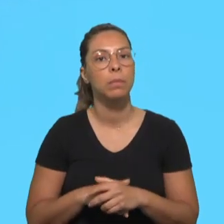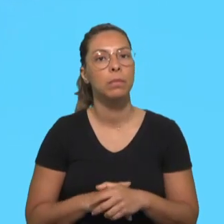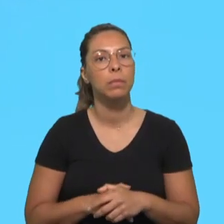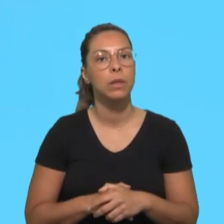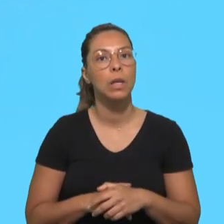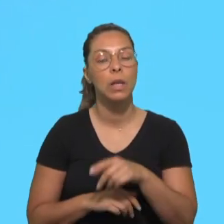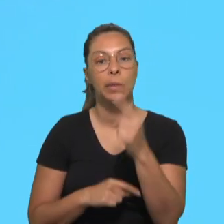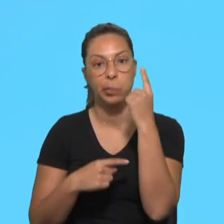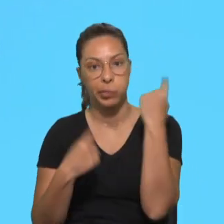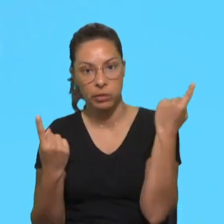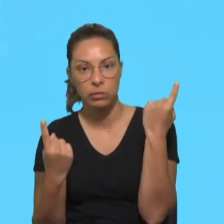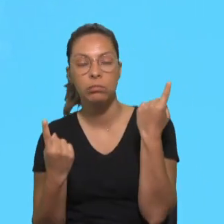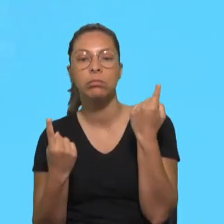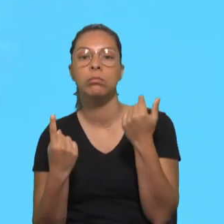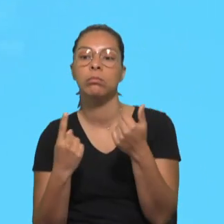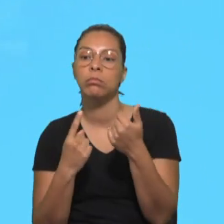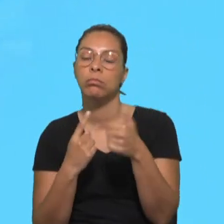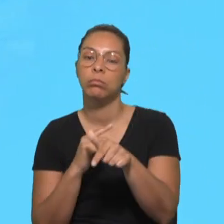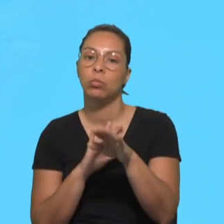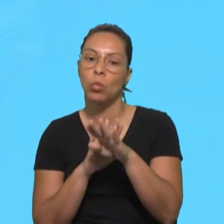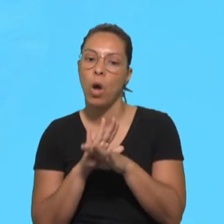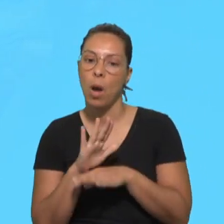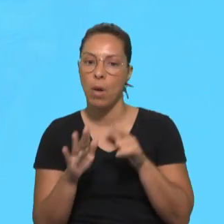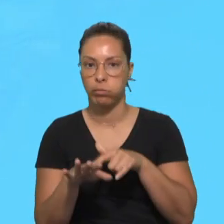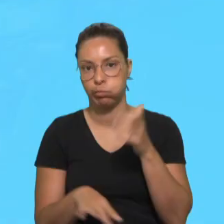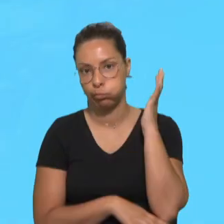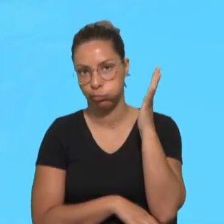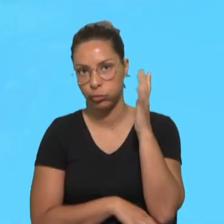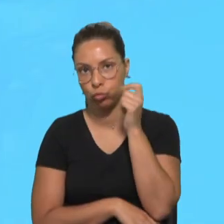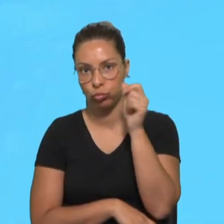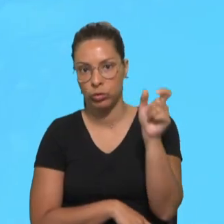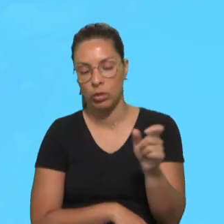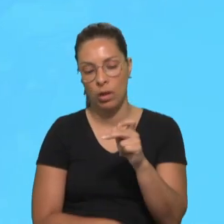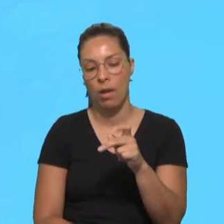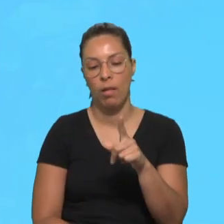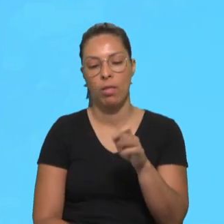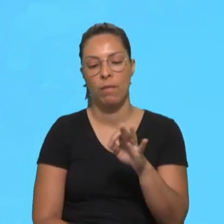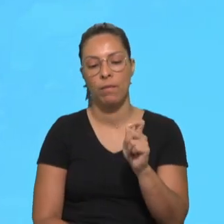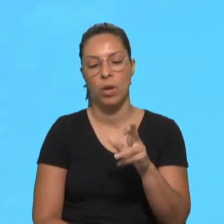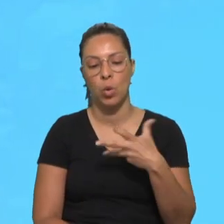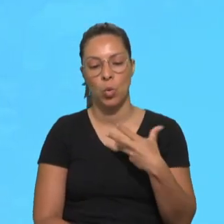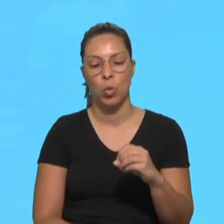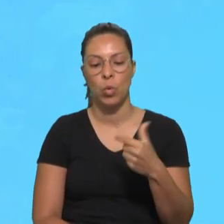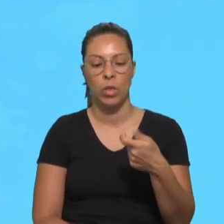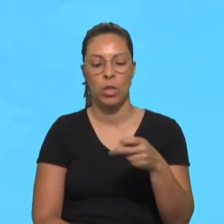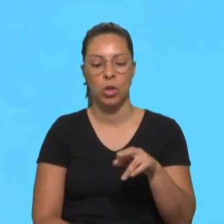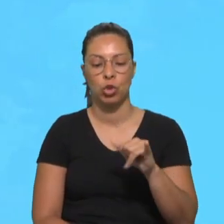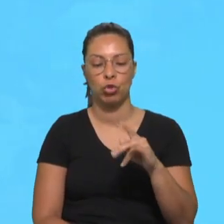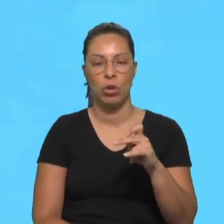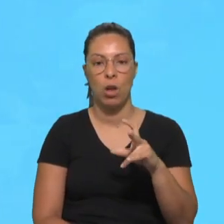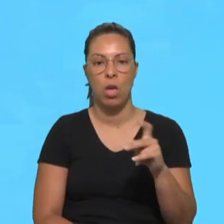na apresentação do programa do Congresso, nomeadamente a presença do antropólogo Alfredo Teixeira, que vai falar sobre a